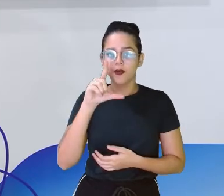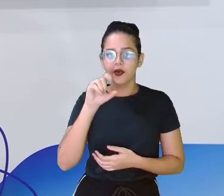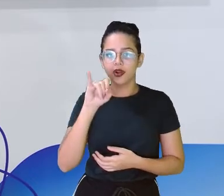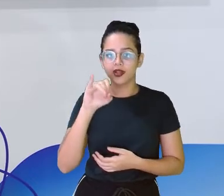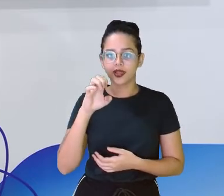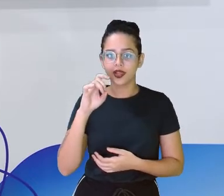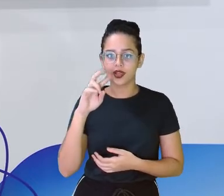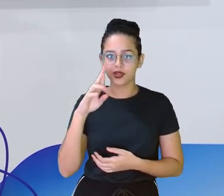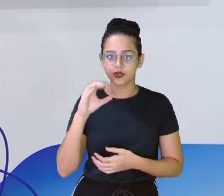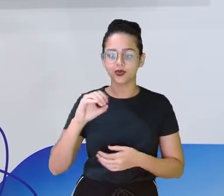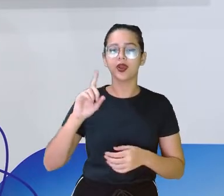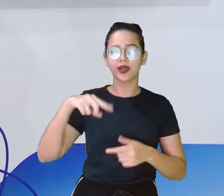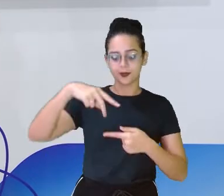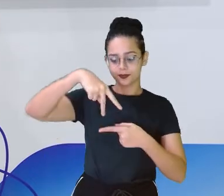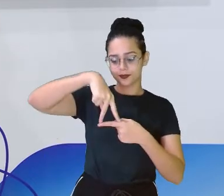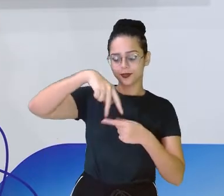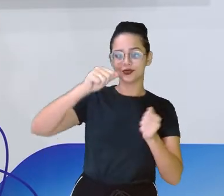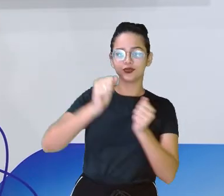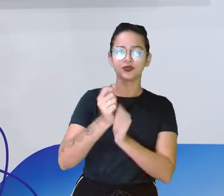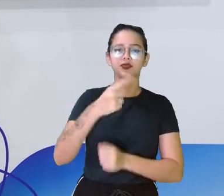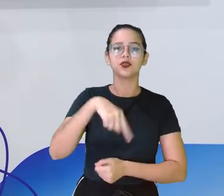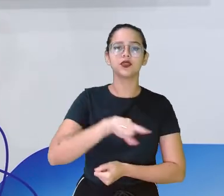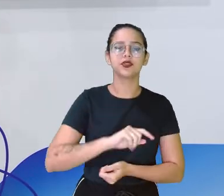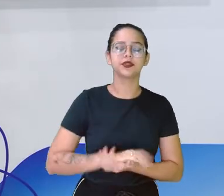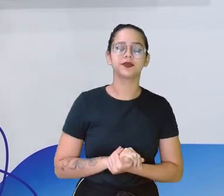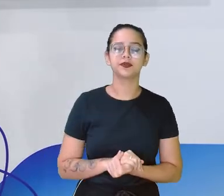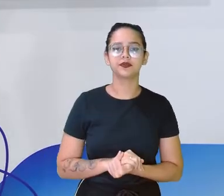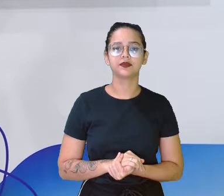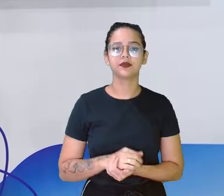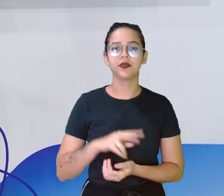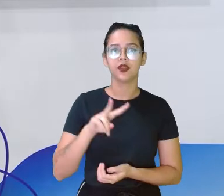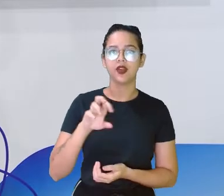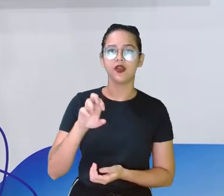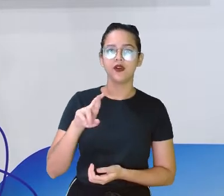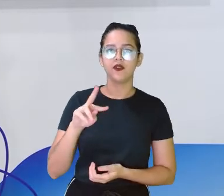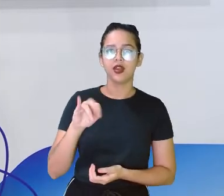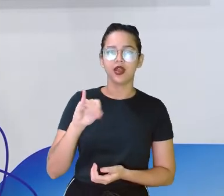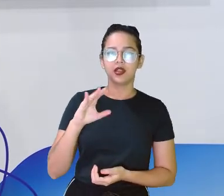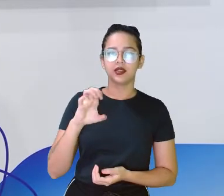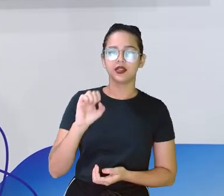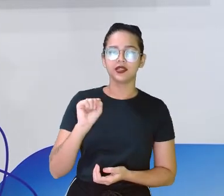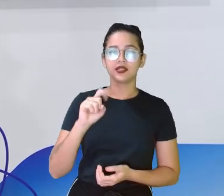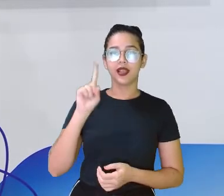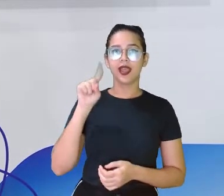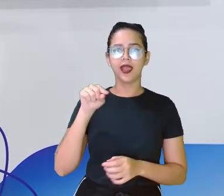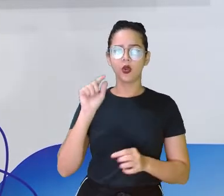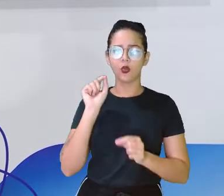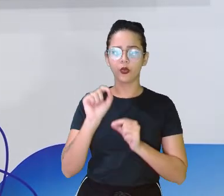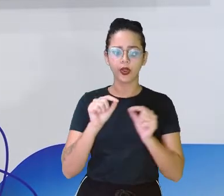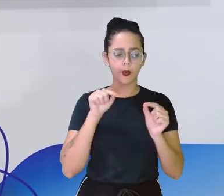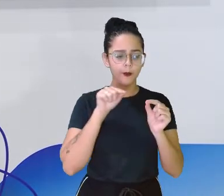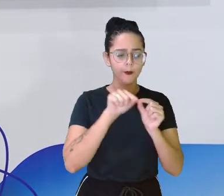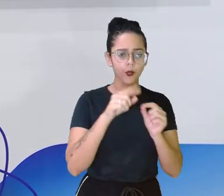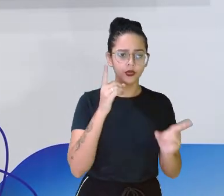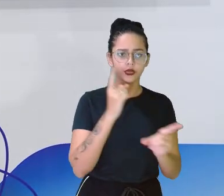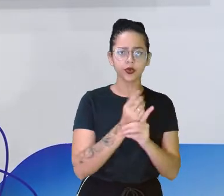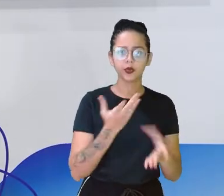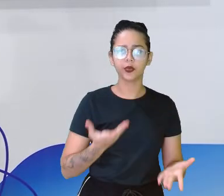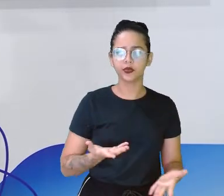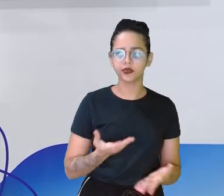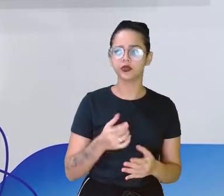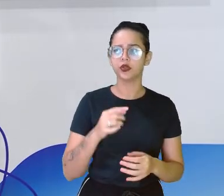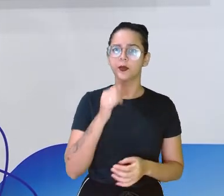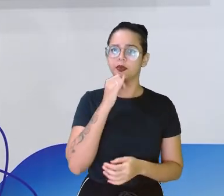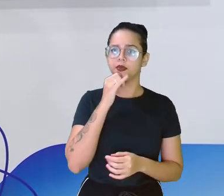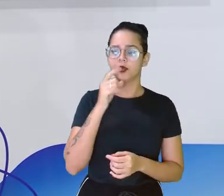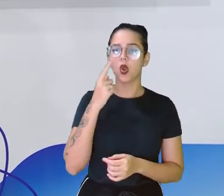é a pirâmide com vocês. Os vértices, eles são o ponto de encontro. Aqui esses palitos,